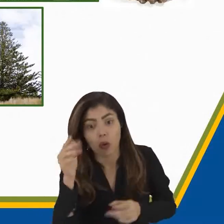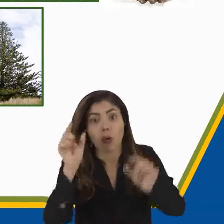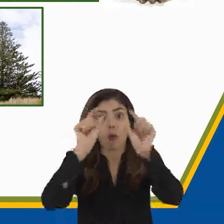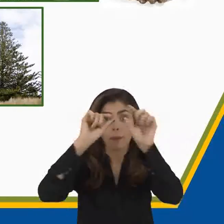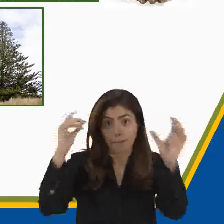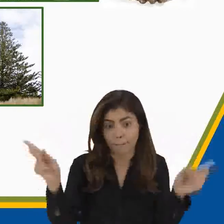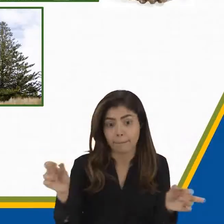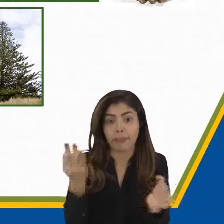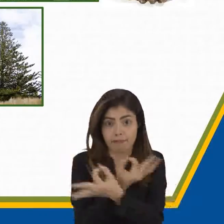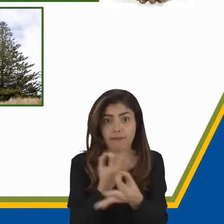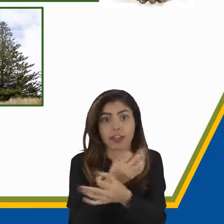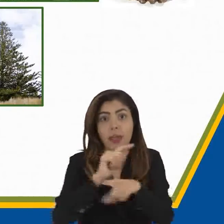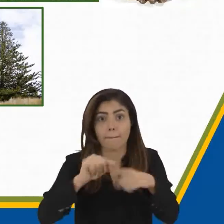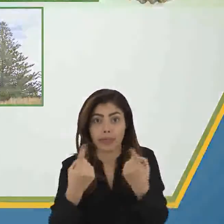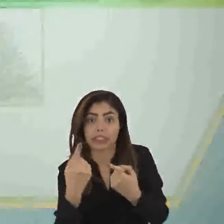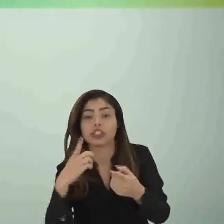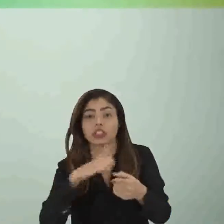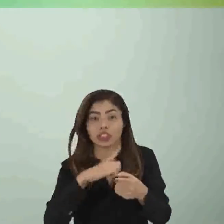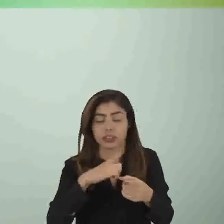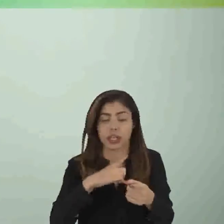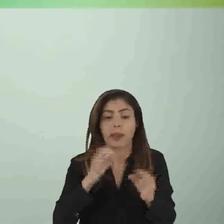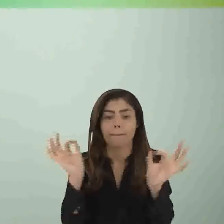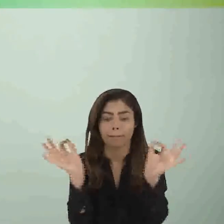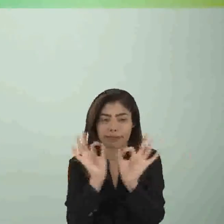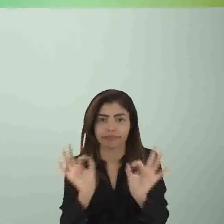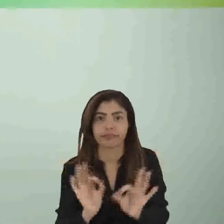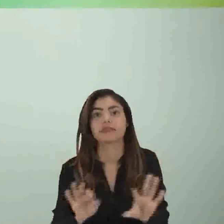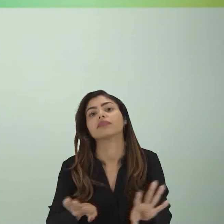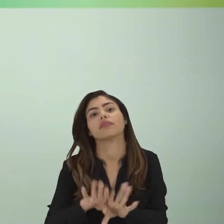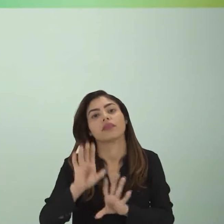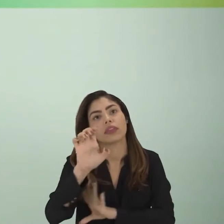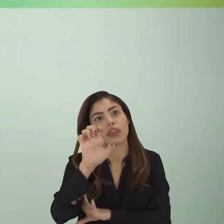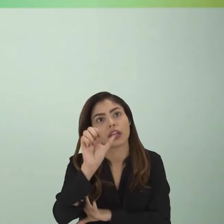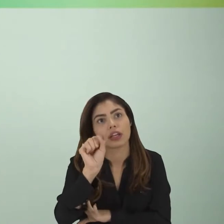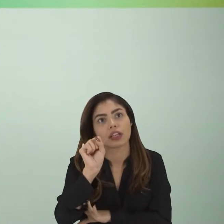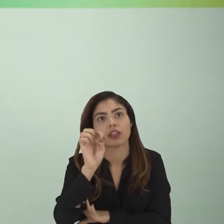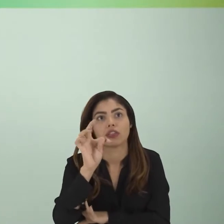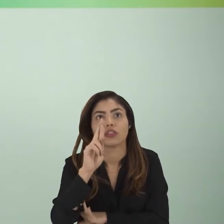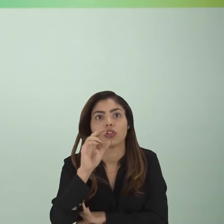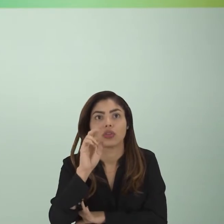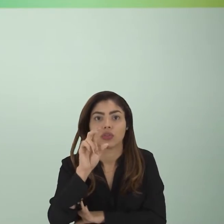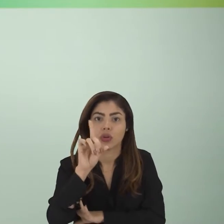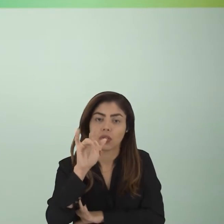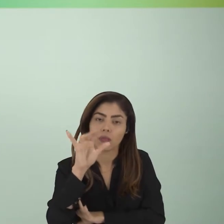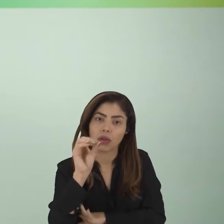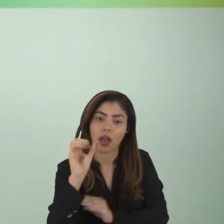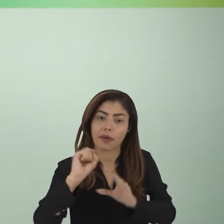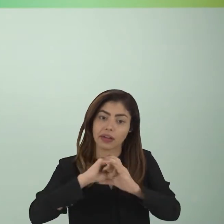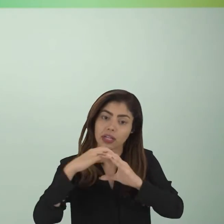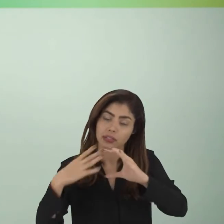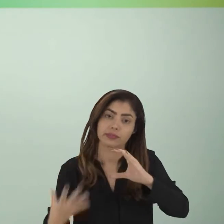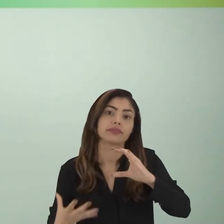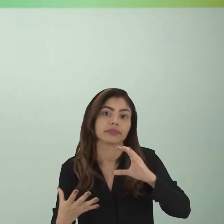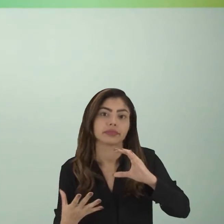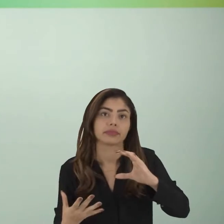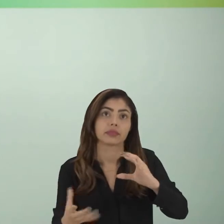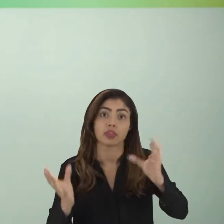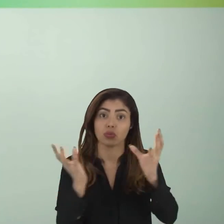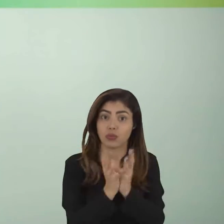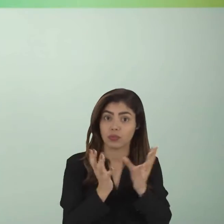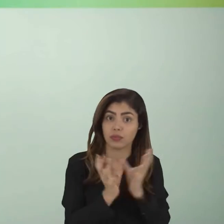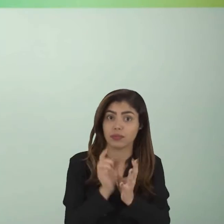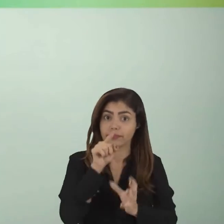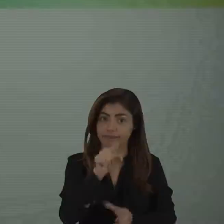completa, ok? É uma flor bastante rudimentar e aí a gente chama de estróbilo. Não esqueçam disso, é uma característica desse